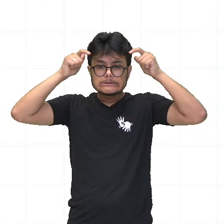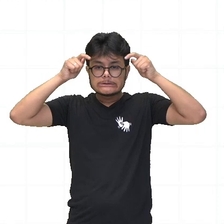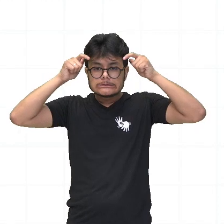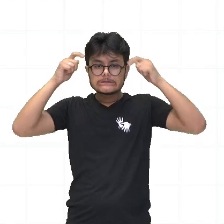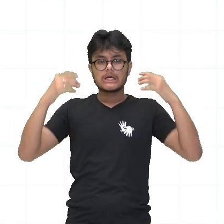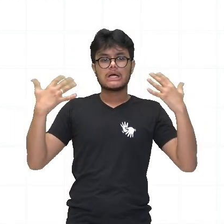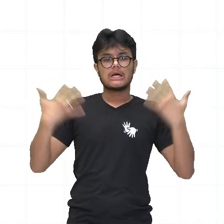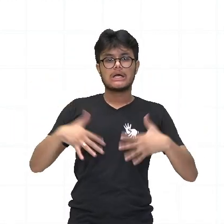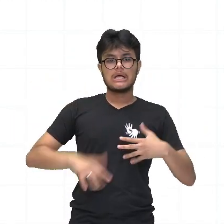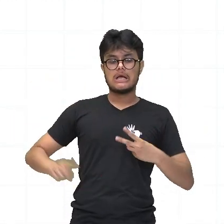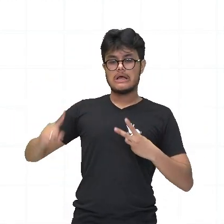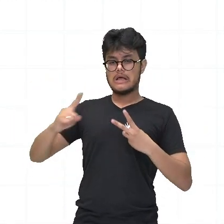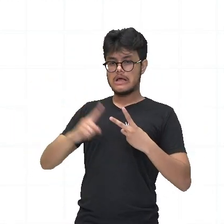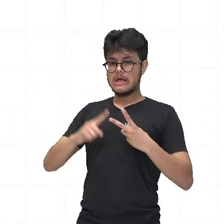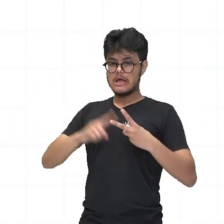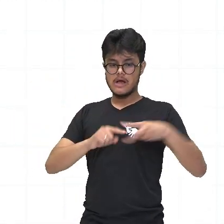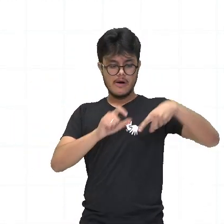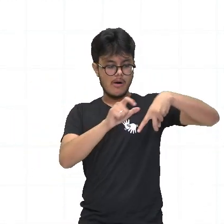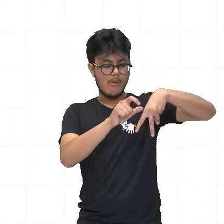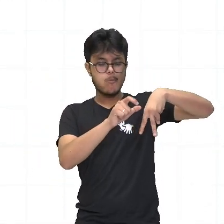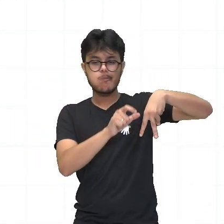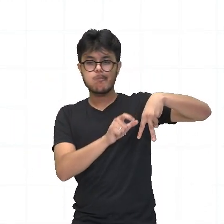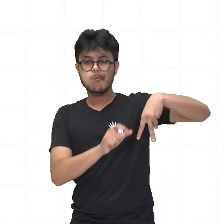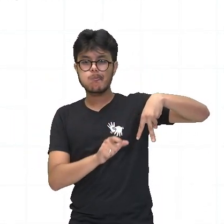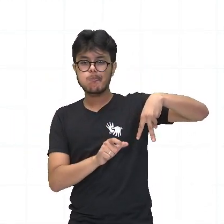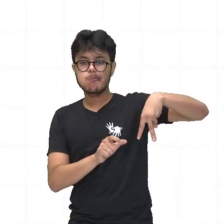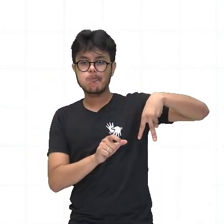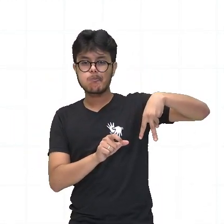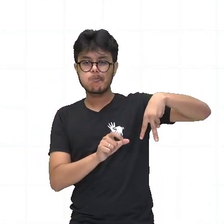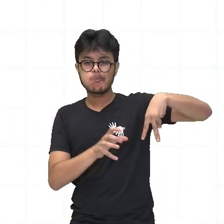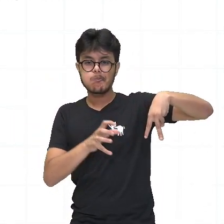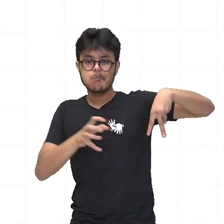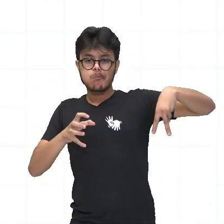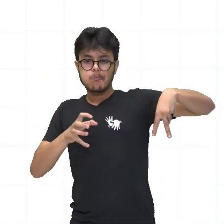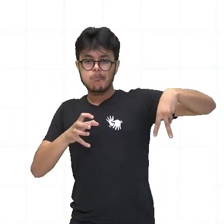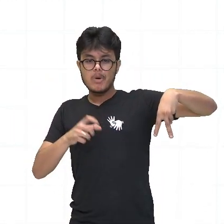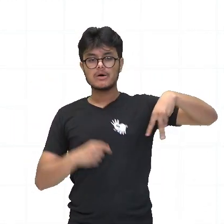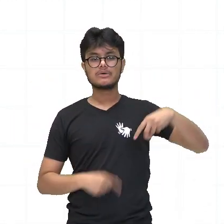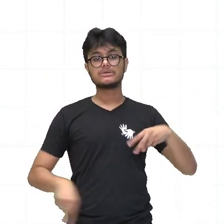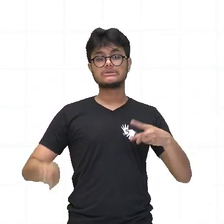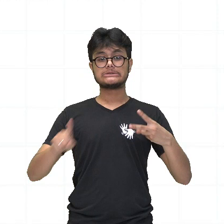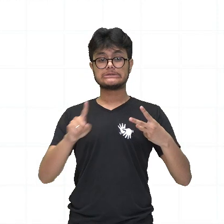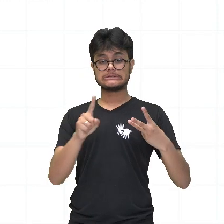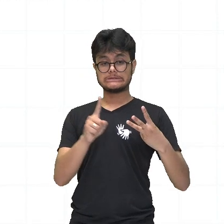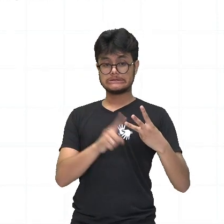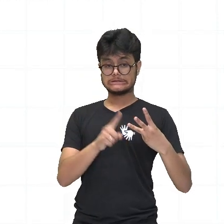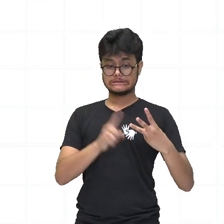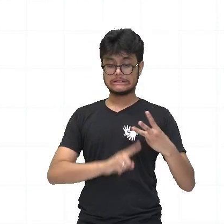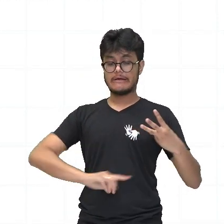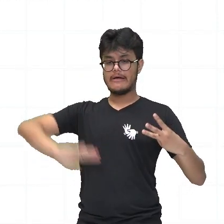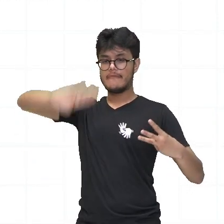filariose linfática, que é a famosa elefantíase, a febre do Nilo